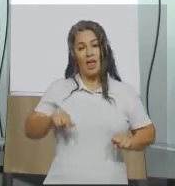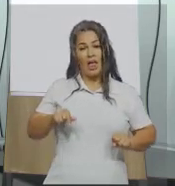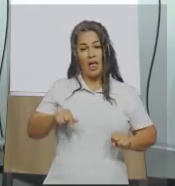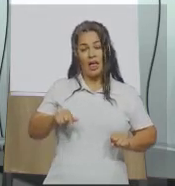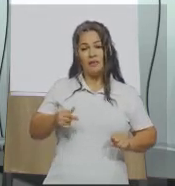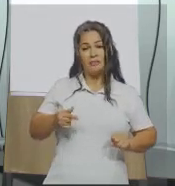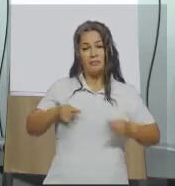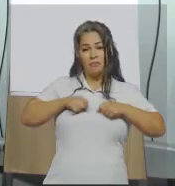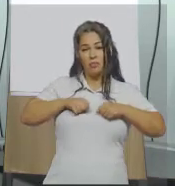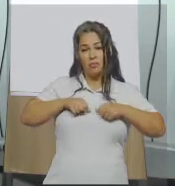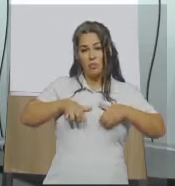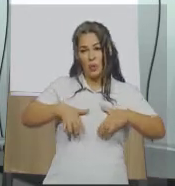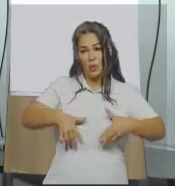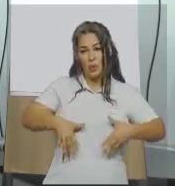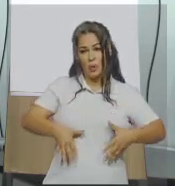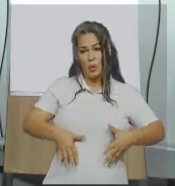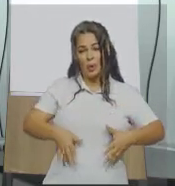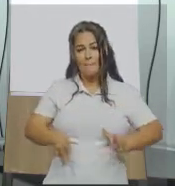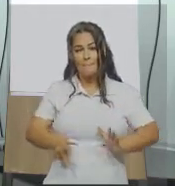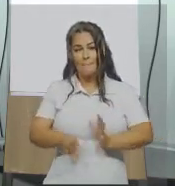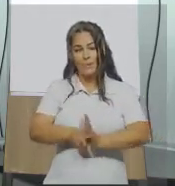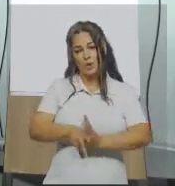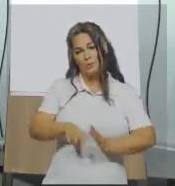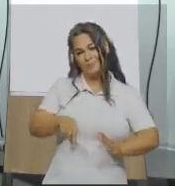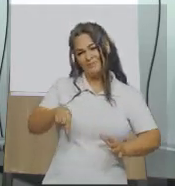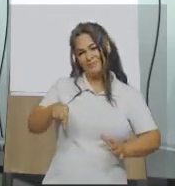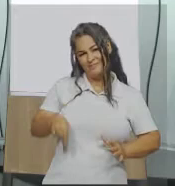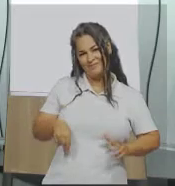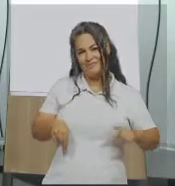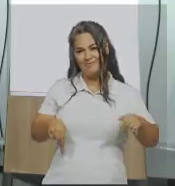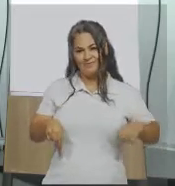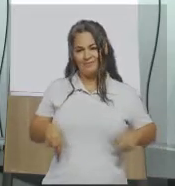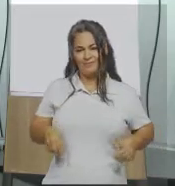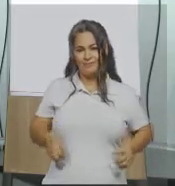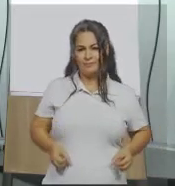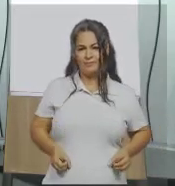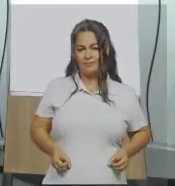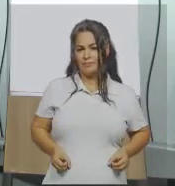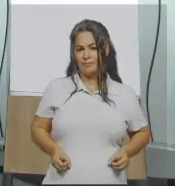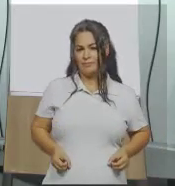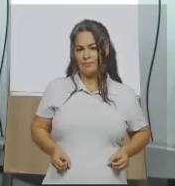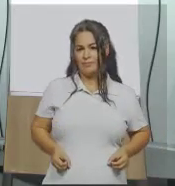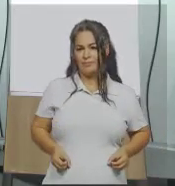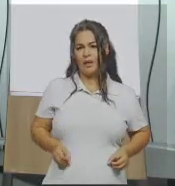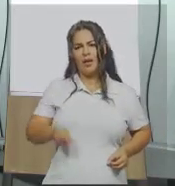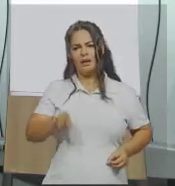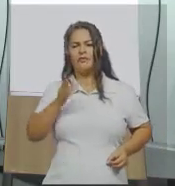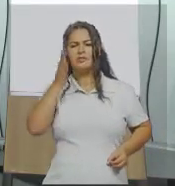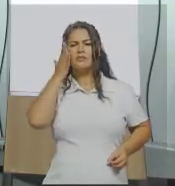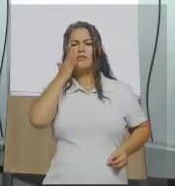vai servir para aquelas células daqueles rins. Nós vamos ver o porquê.